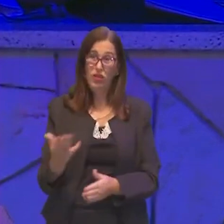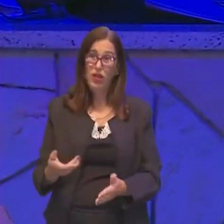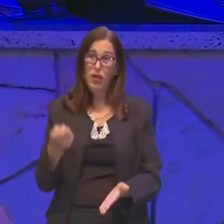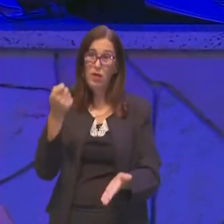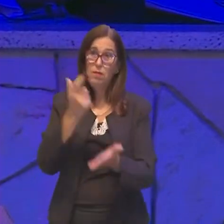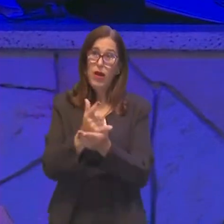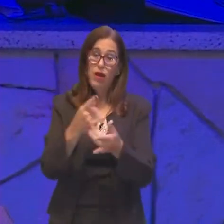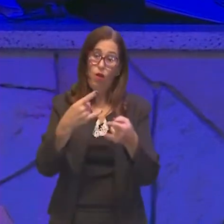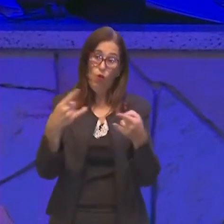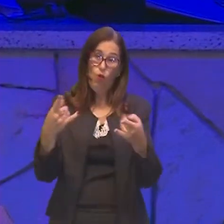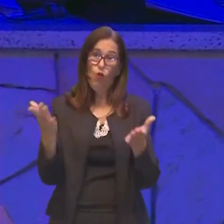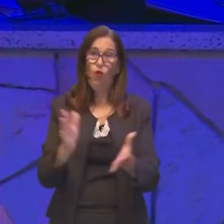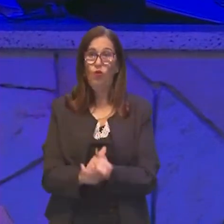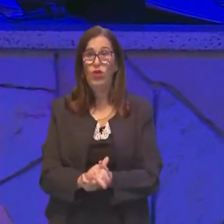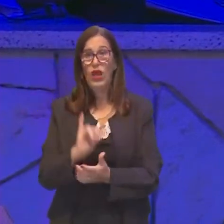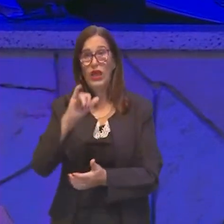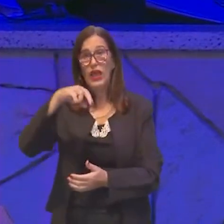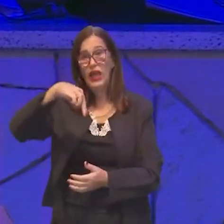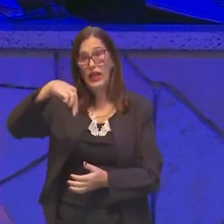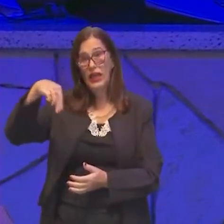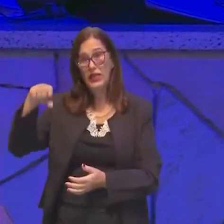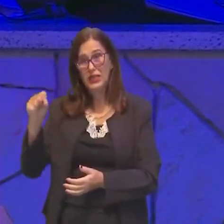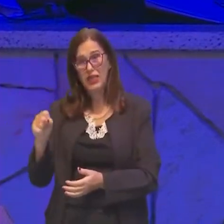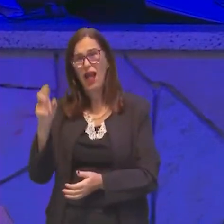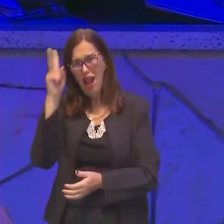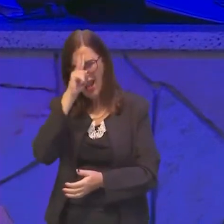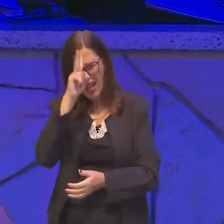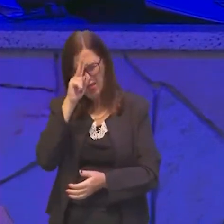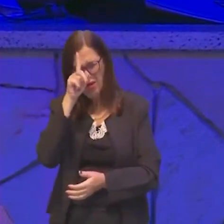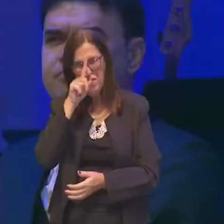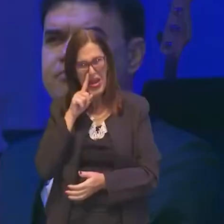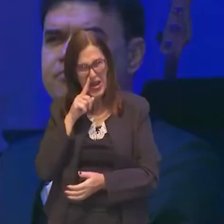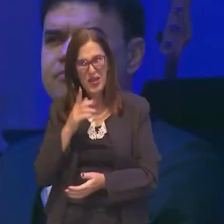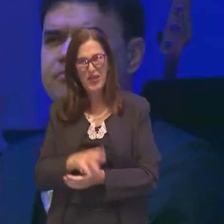um carnê do INSS, aquele carnê amarelinho, lembra dele?